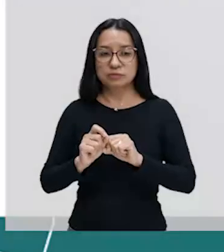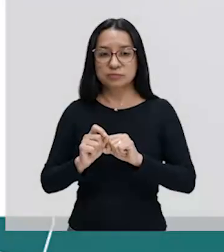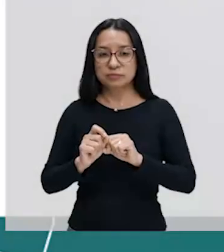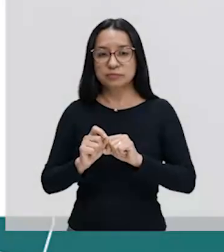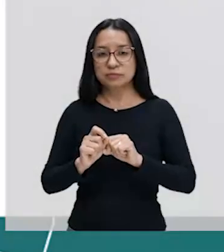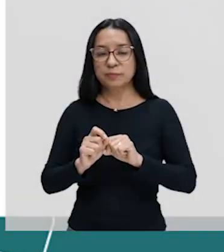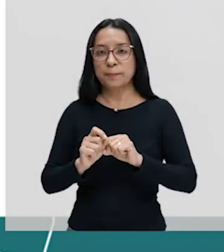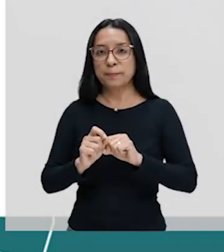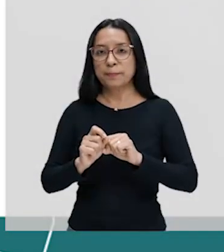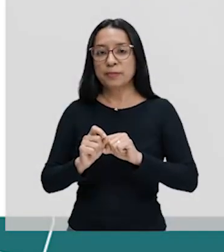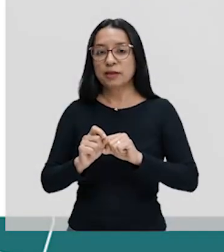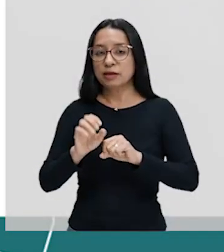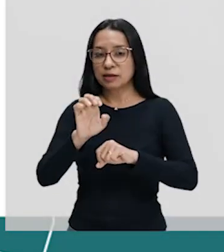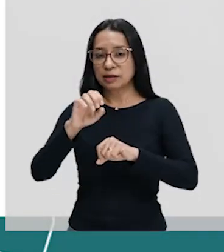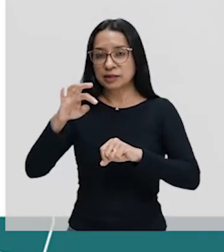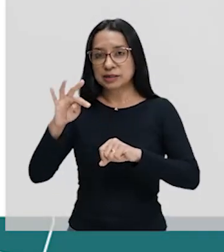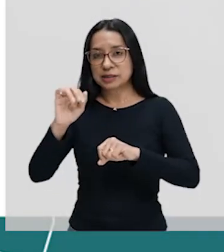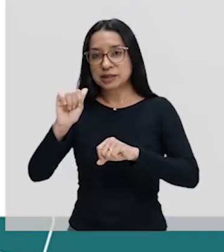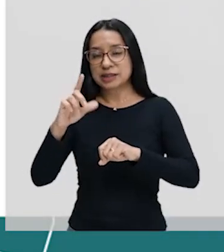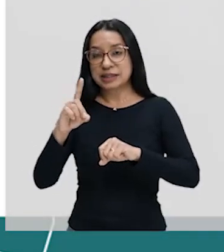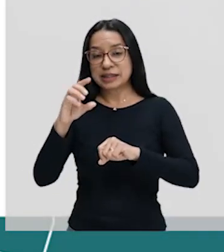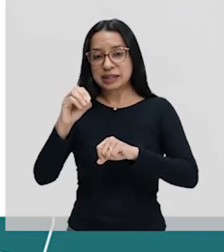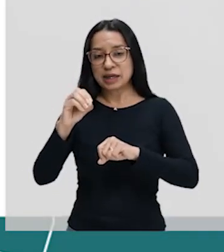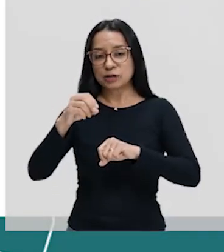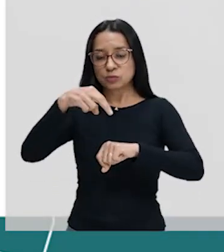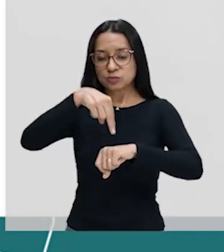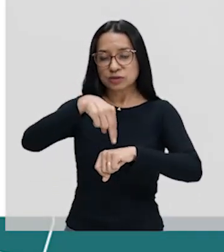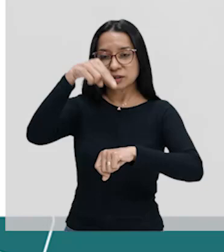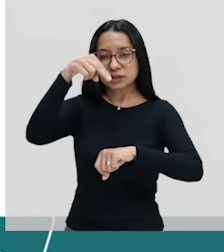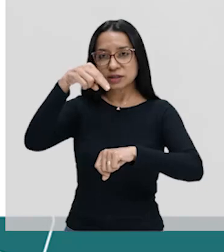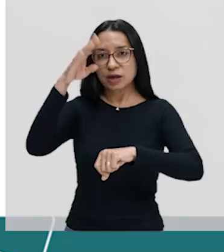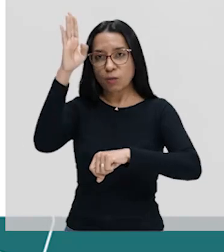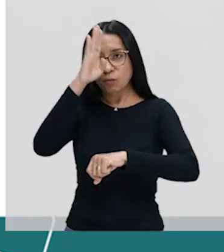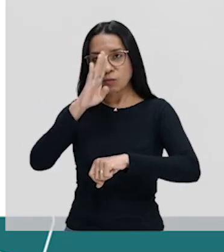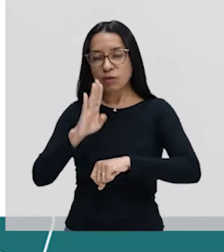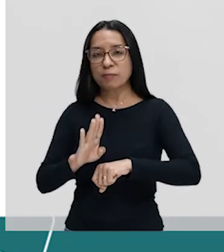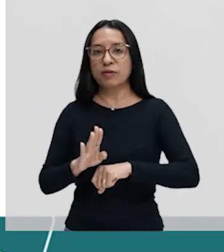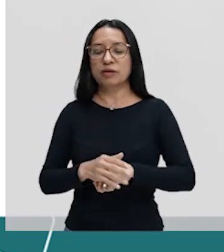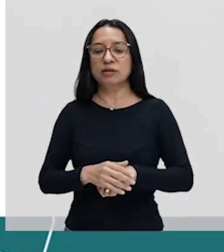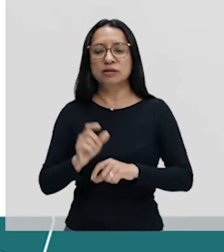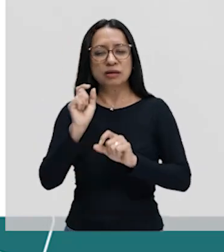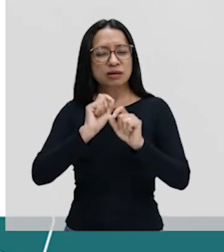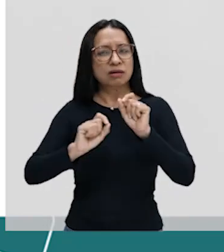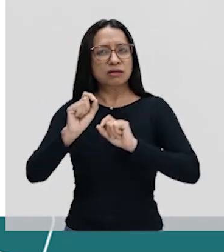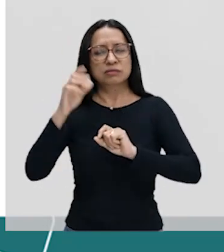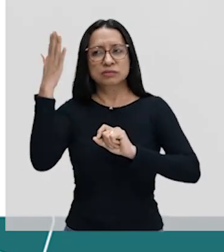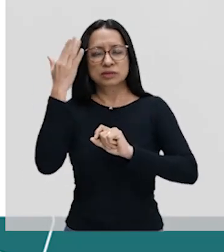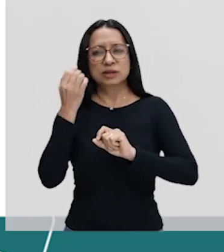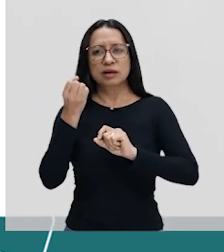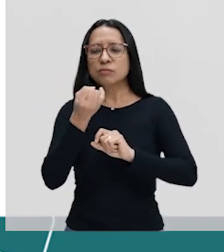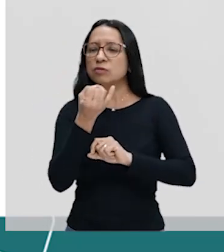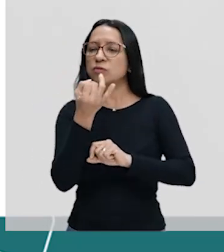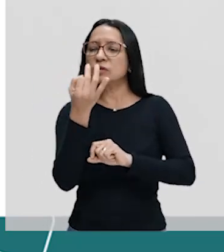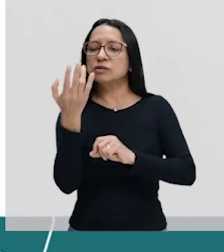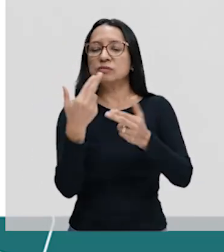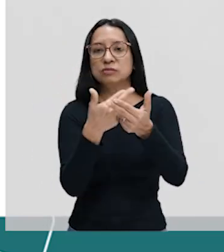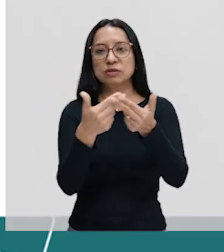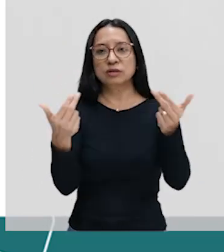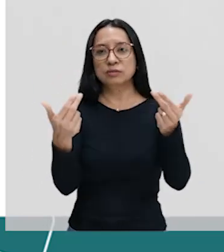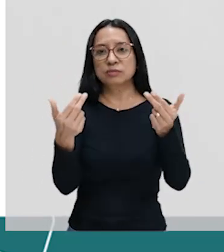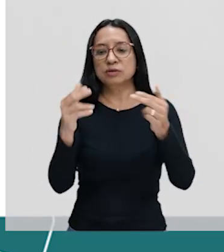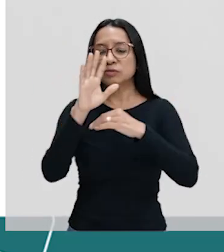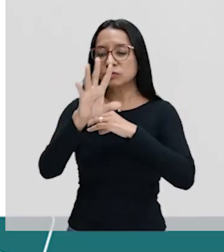sobre Estado, nação e pátria. Tu aí que está me ouvindo, sabe quais são os elementos